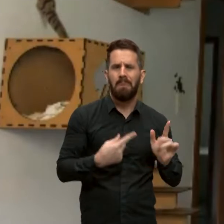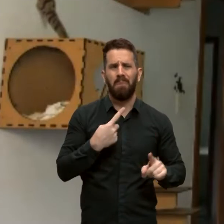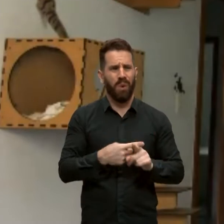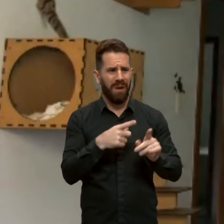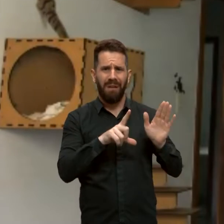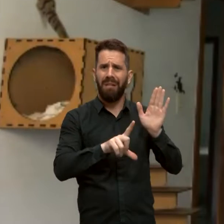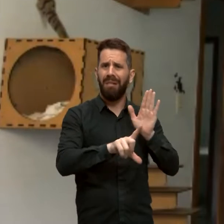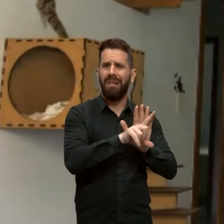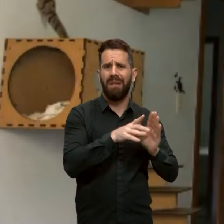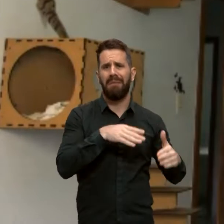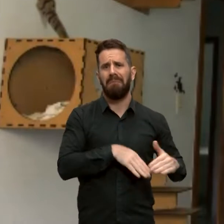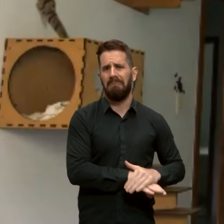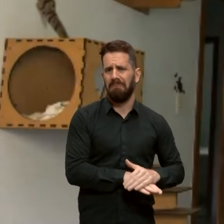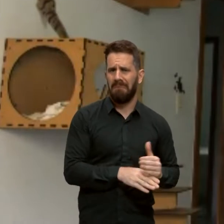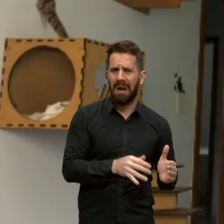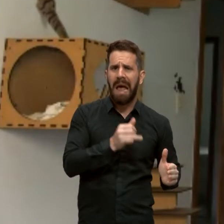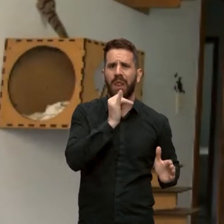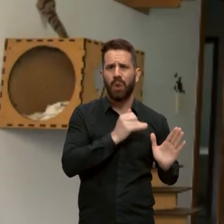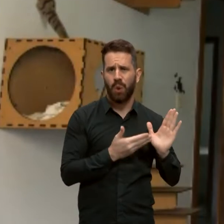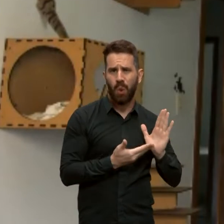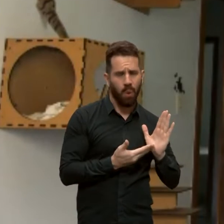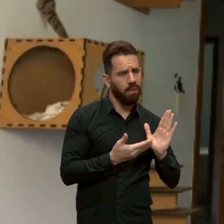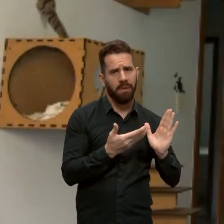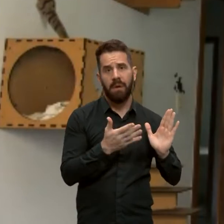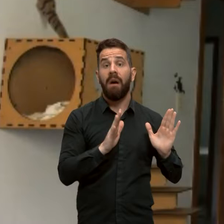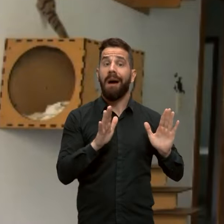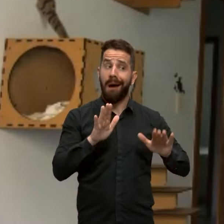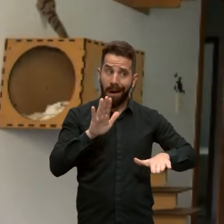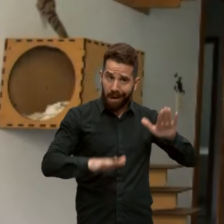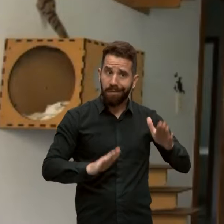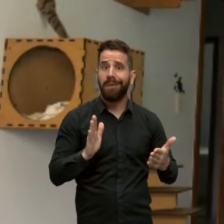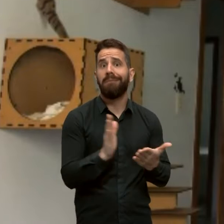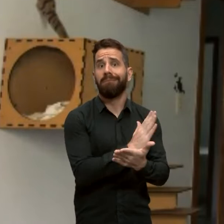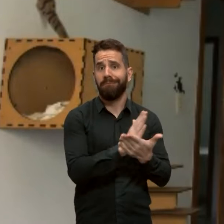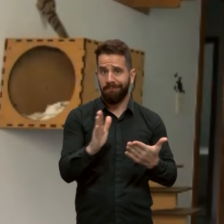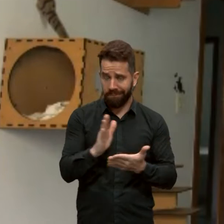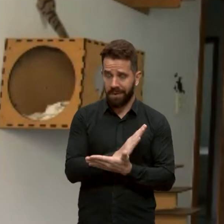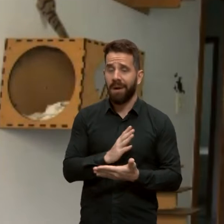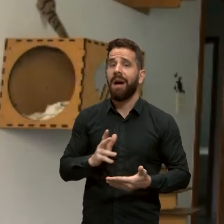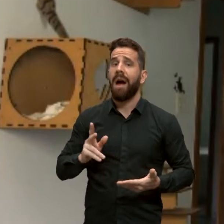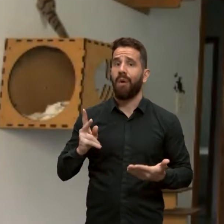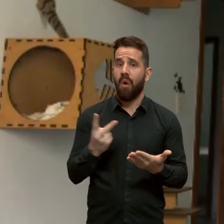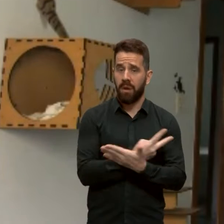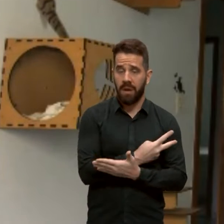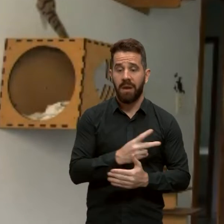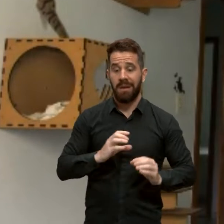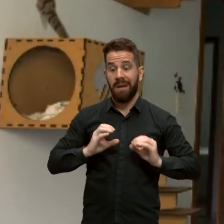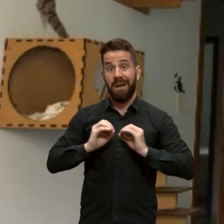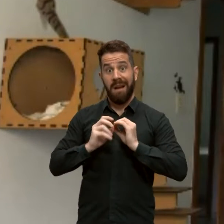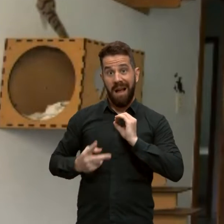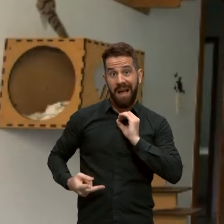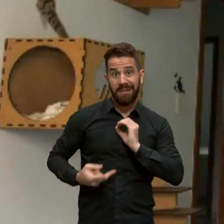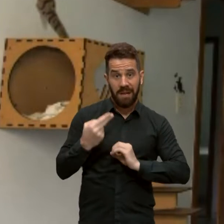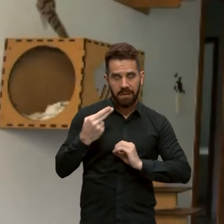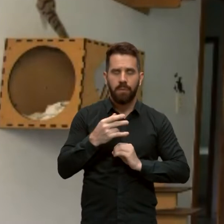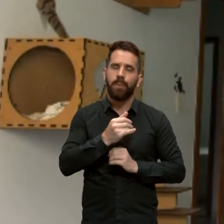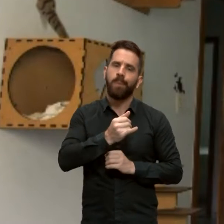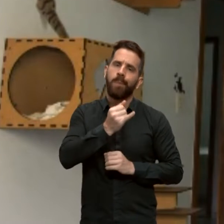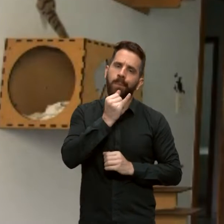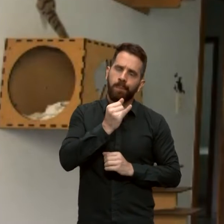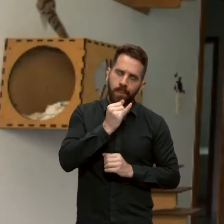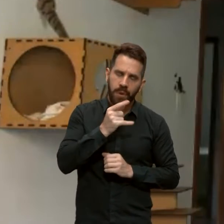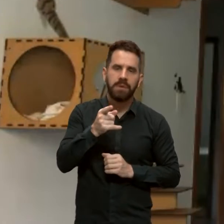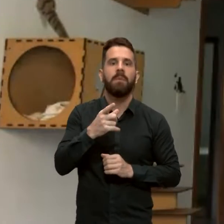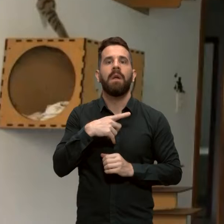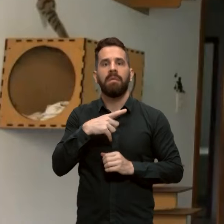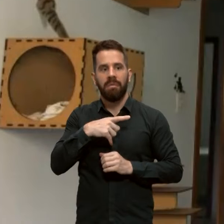morta. Infelizmente, em algumas situações ela é. Na questão da castração mesmo, essa lei que introduziu o animal